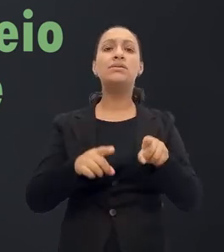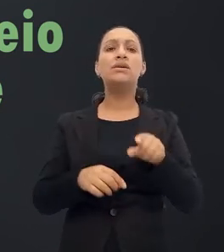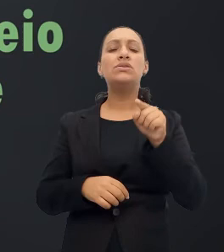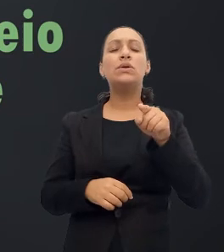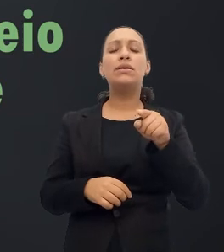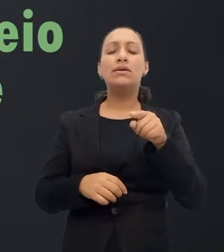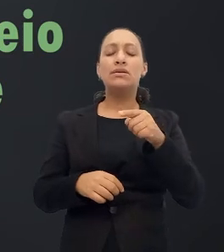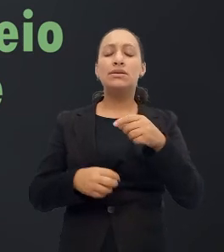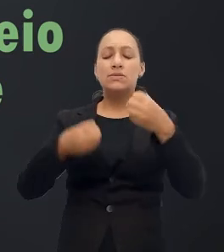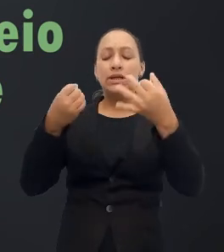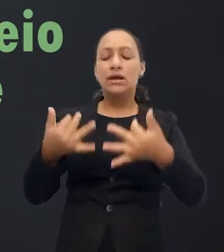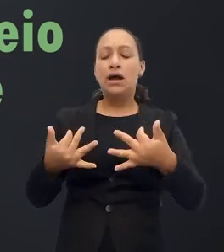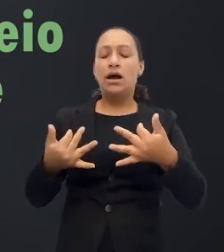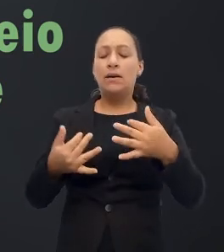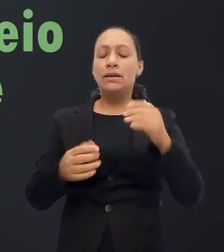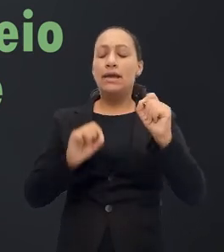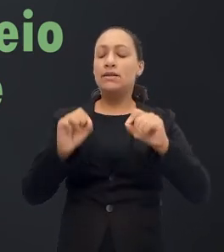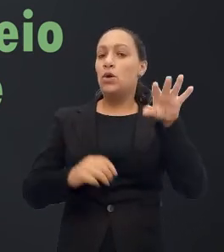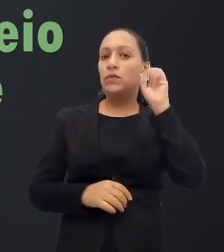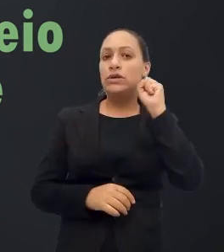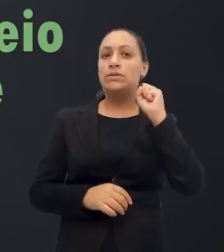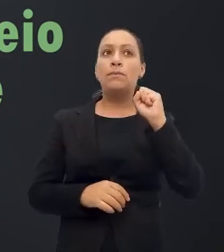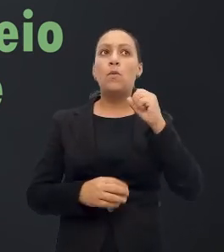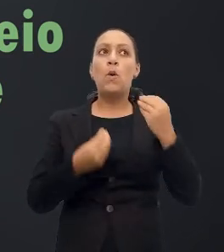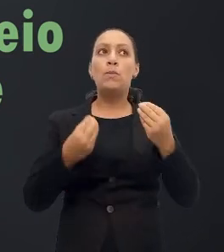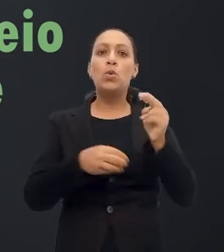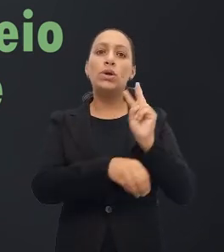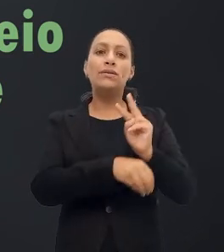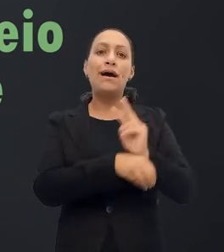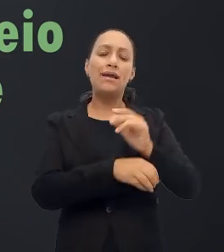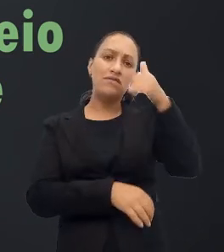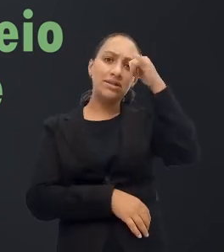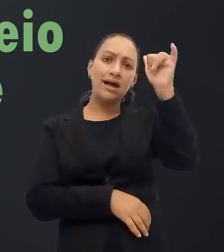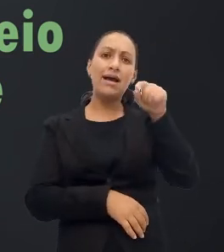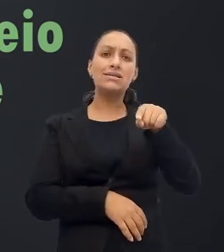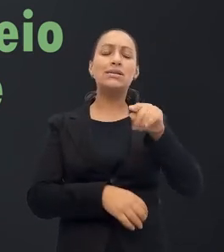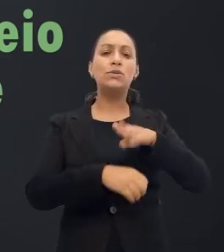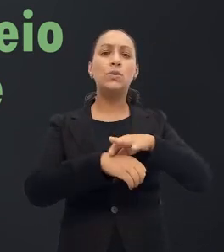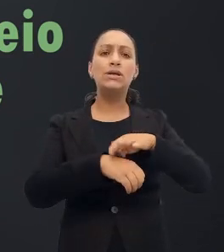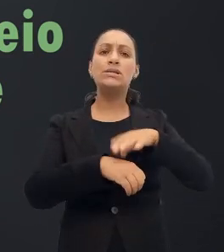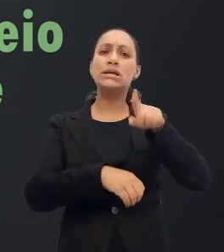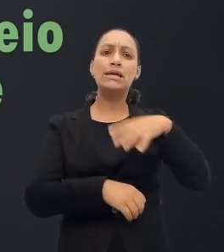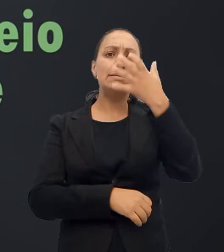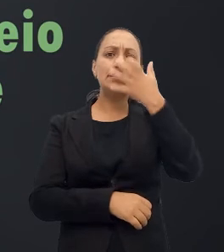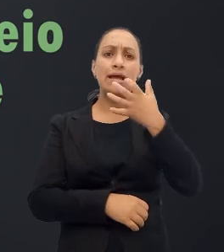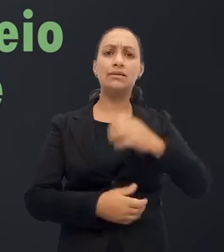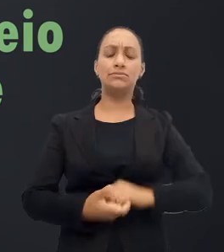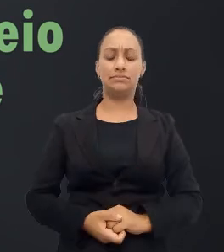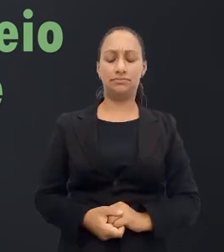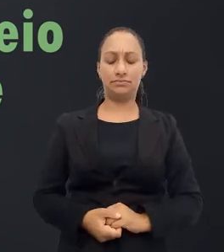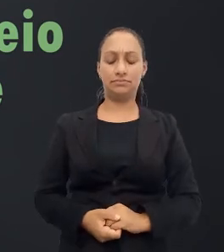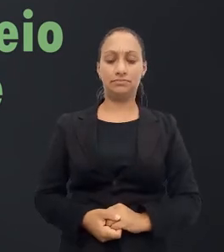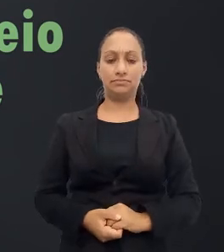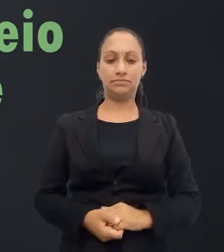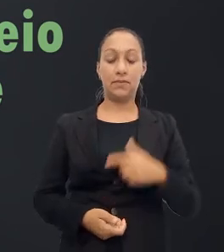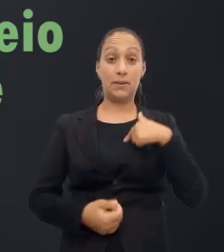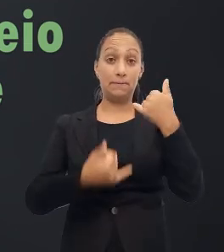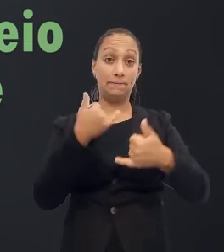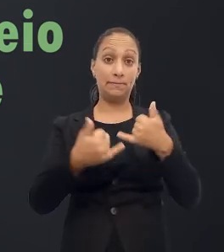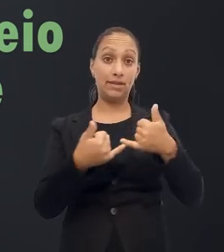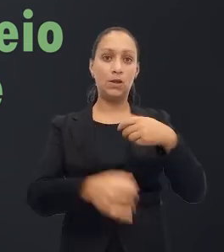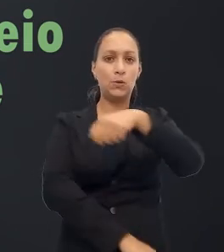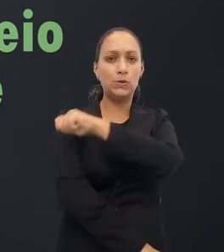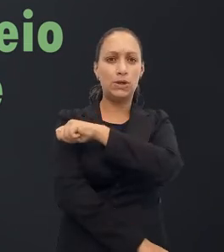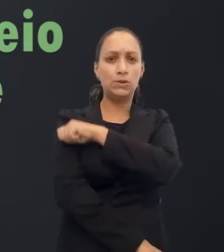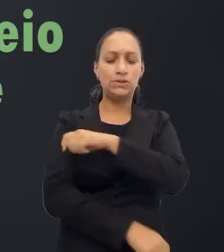prevenir e o que fazer para não pegar e transmitir essa doença que é tão séria, né? Eu às vezes brinco com os meus alunos,